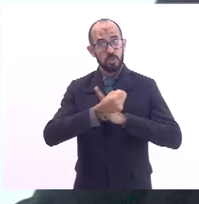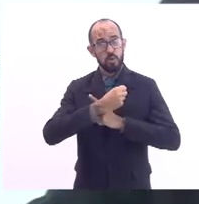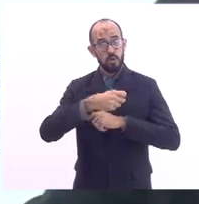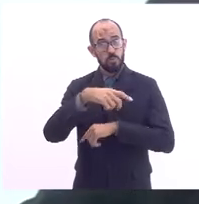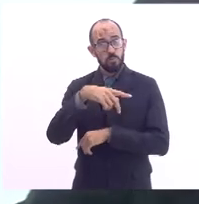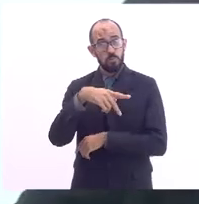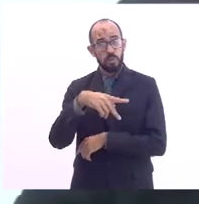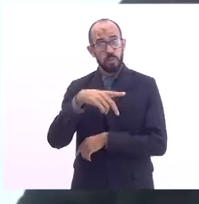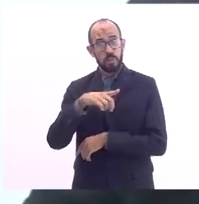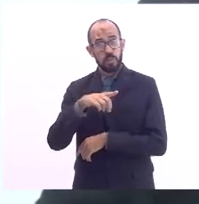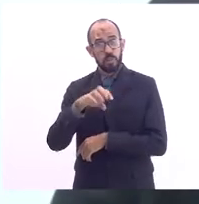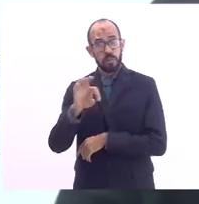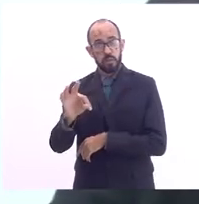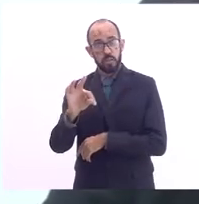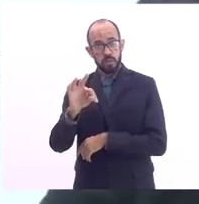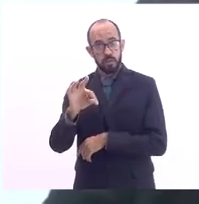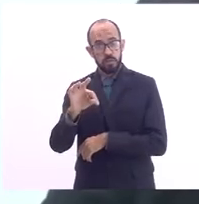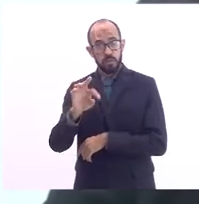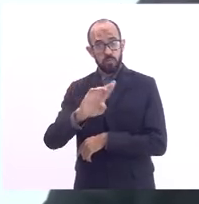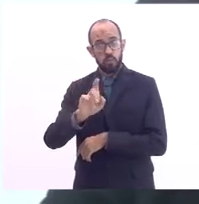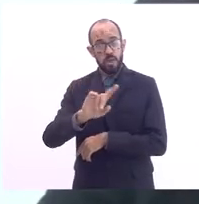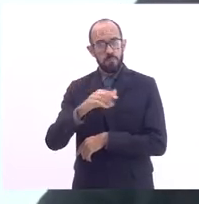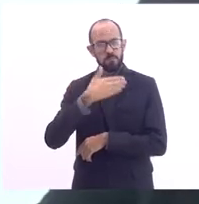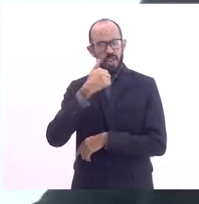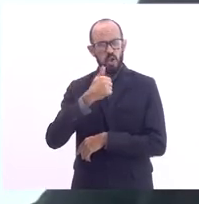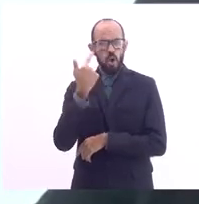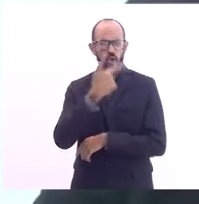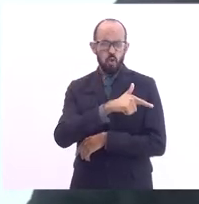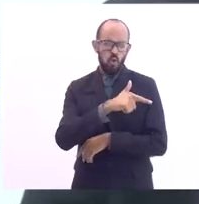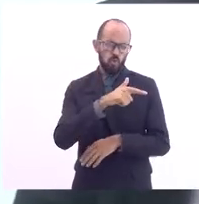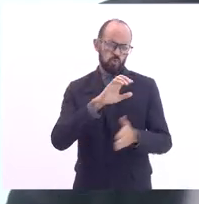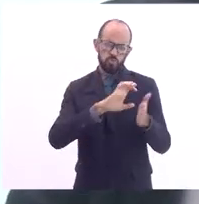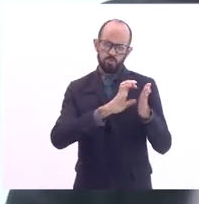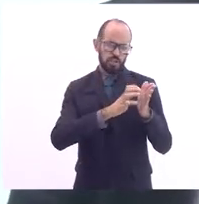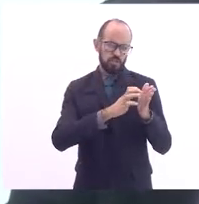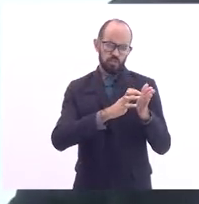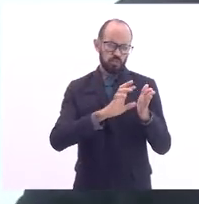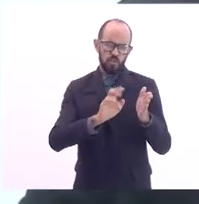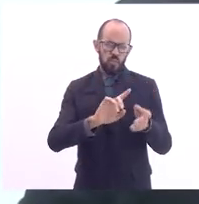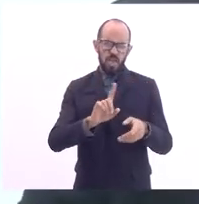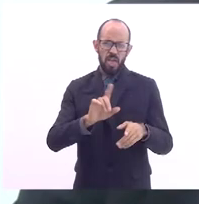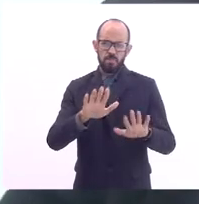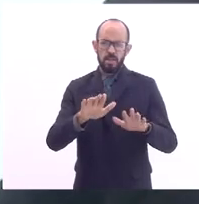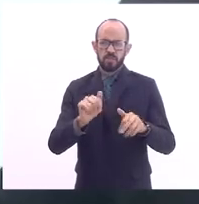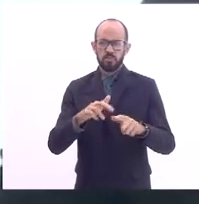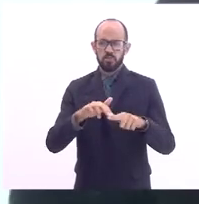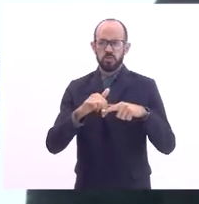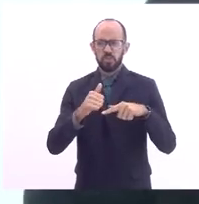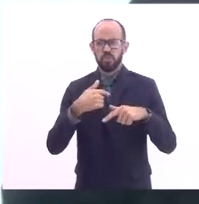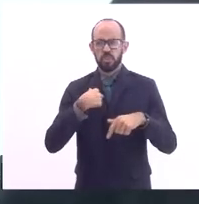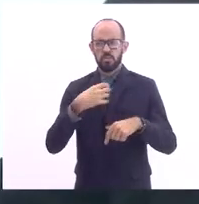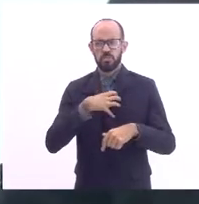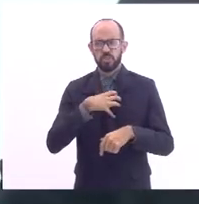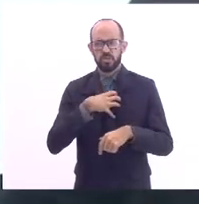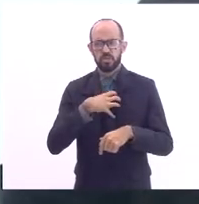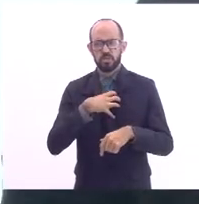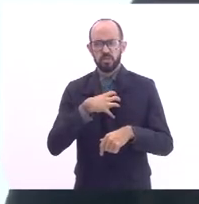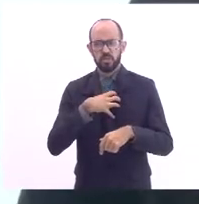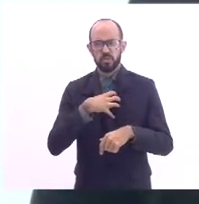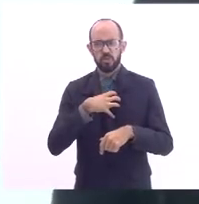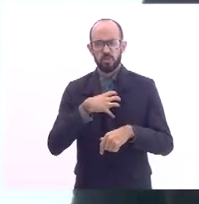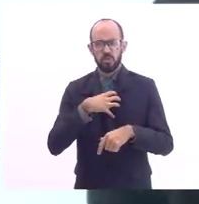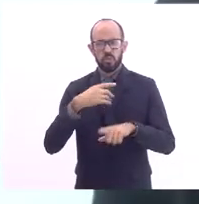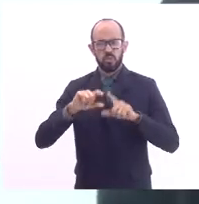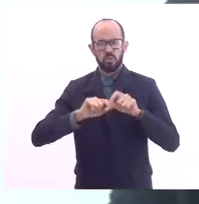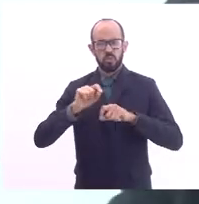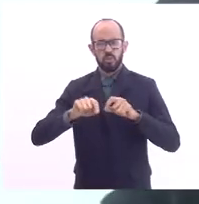não é melhor do que ninguém, o outro partido tem uma importância social até muito maior. Mas, por essa razão, me sinto um pouco legitimado para vir aqui